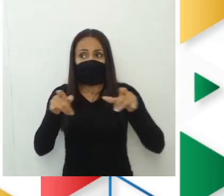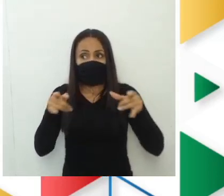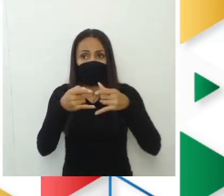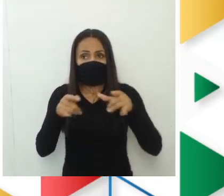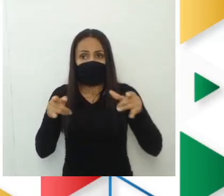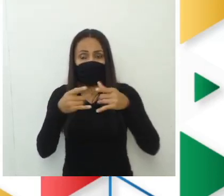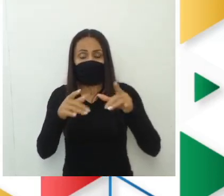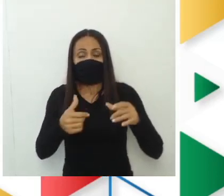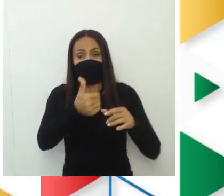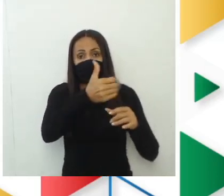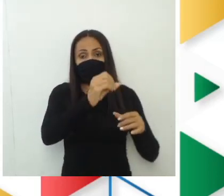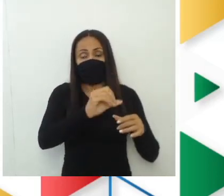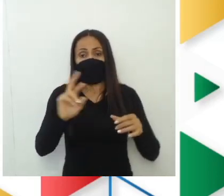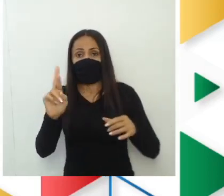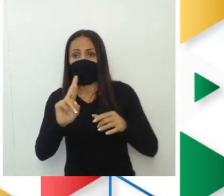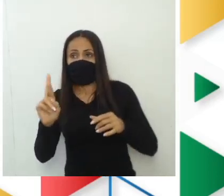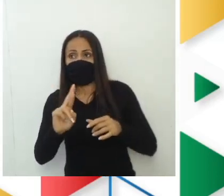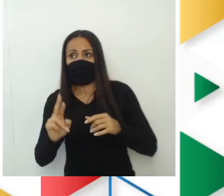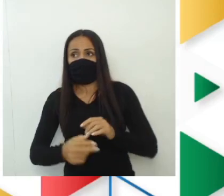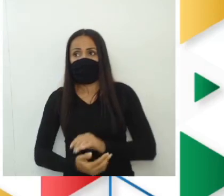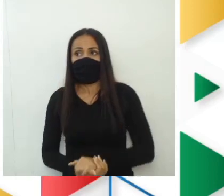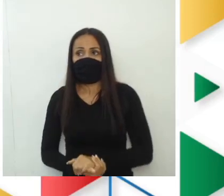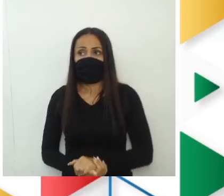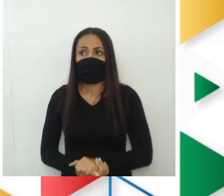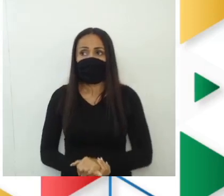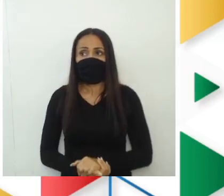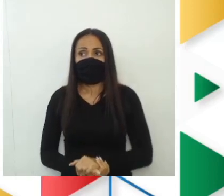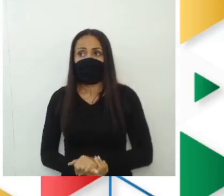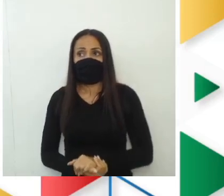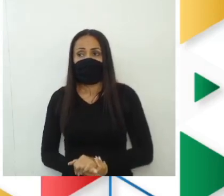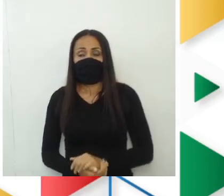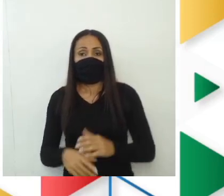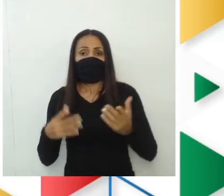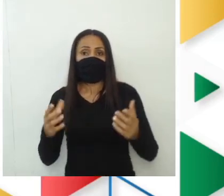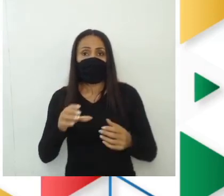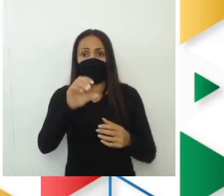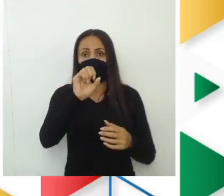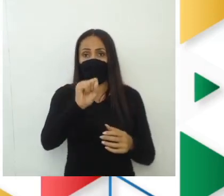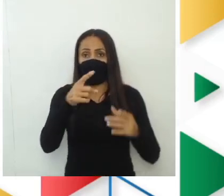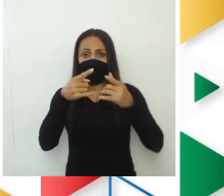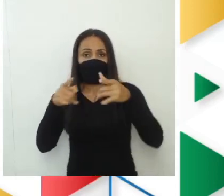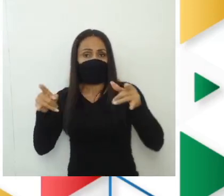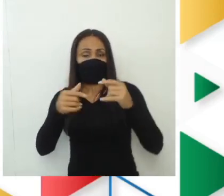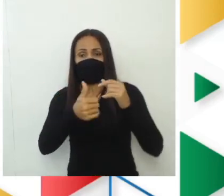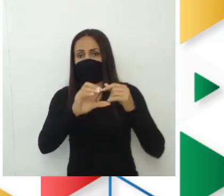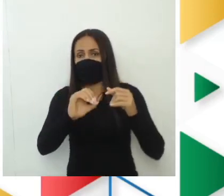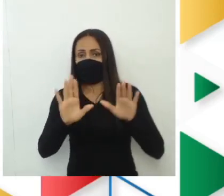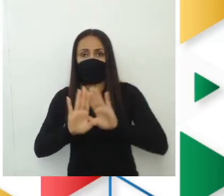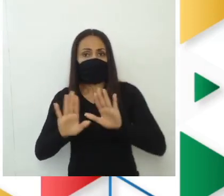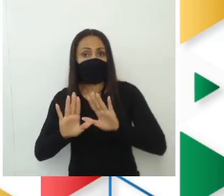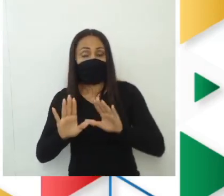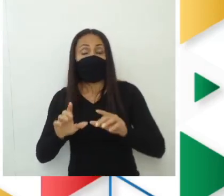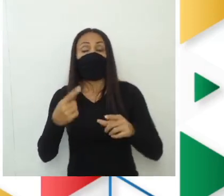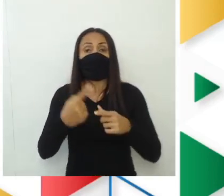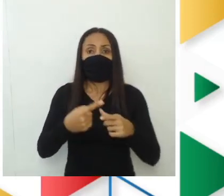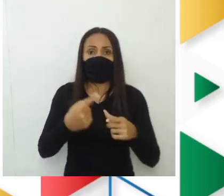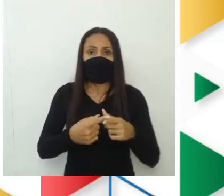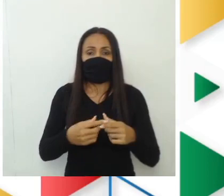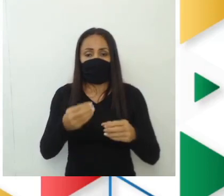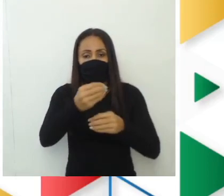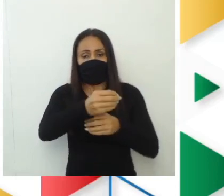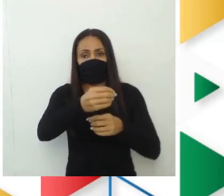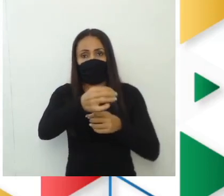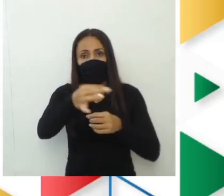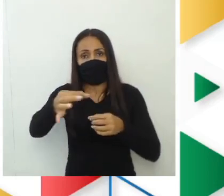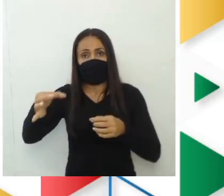R$10, eu não posso dizer que ela vai ter 8 cédulas de R$10, porque tem 79 moedas. 9